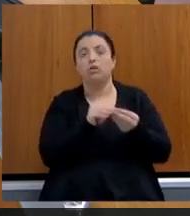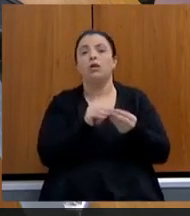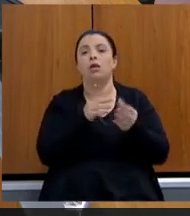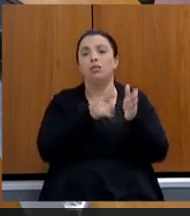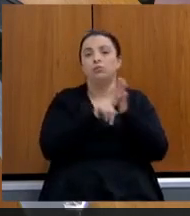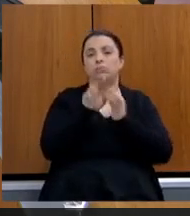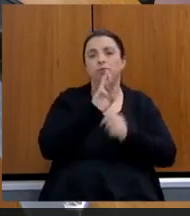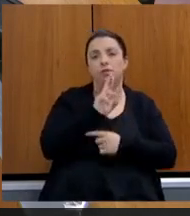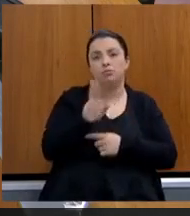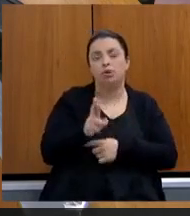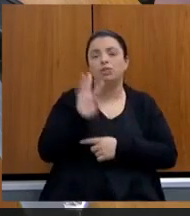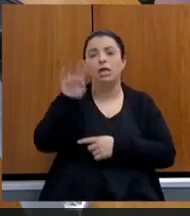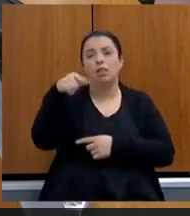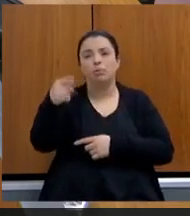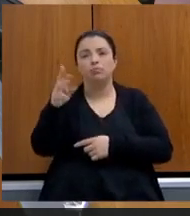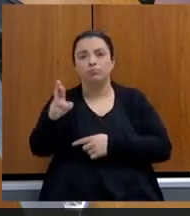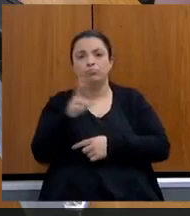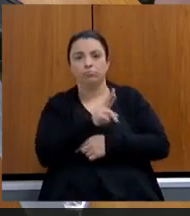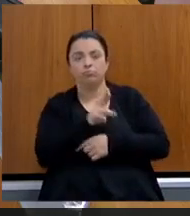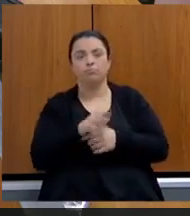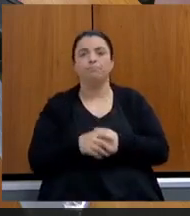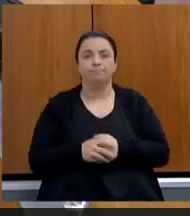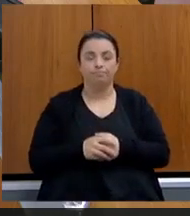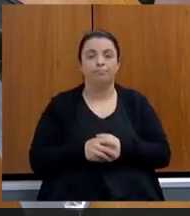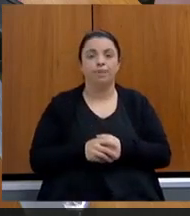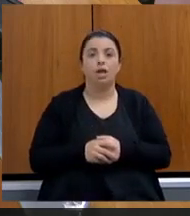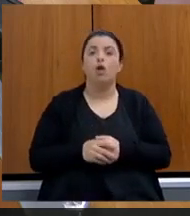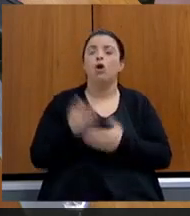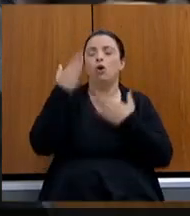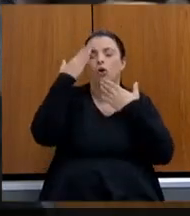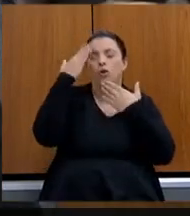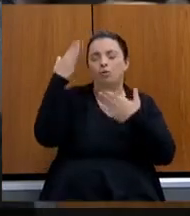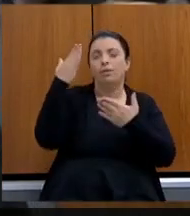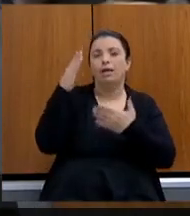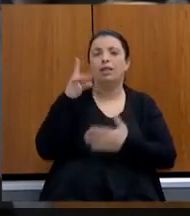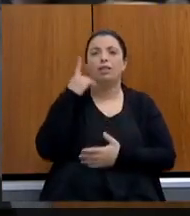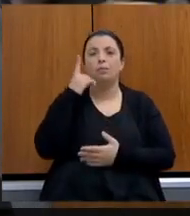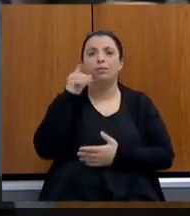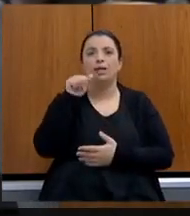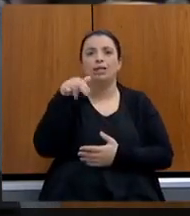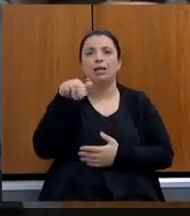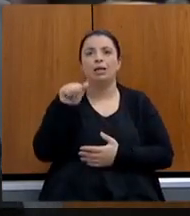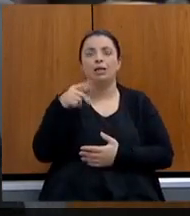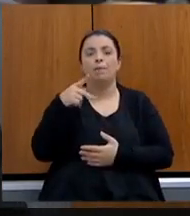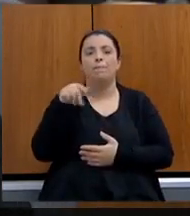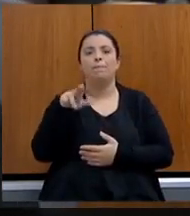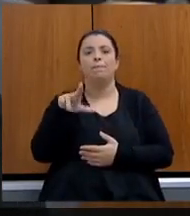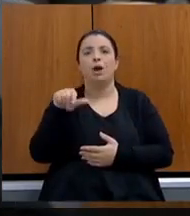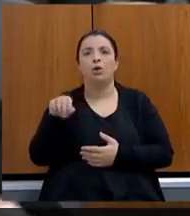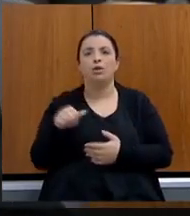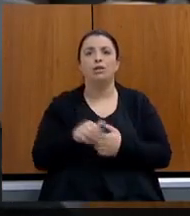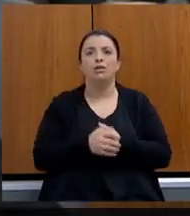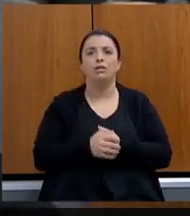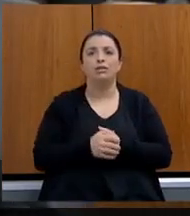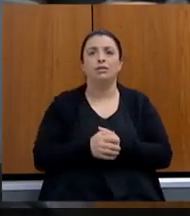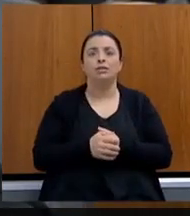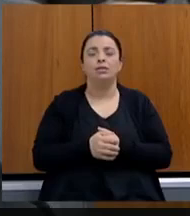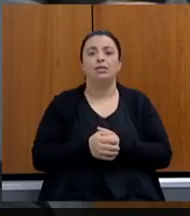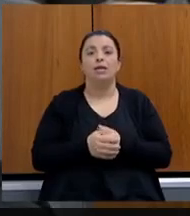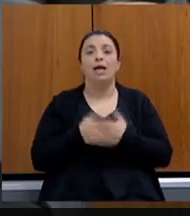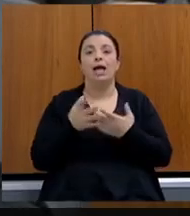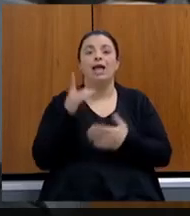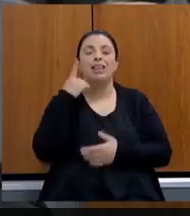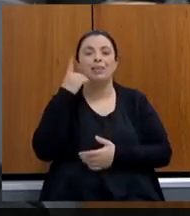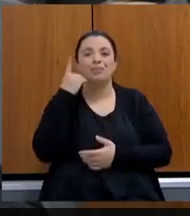as considerações de vossa excelência secretário Júlia por favor obrigado a deputada Ana Paula Cerqueira só uma tristeza a deputada é Laura